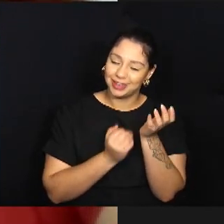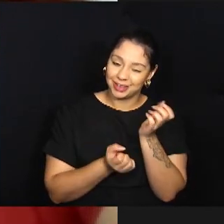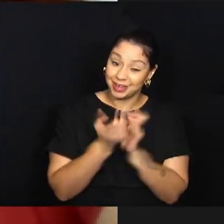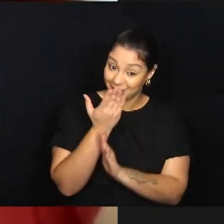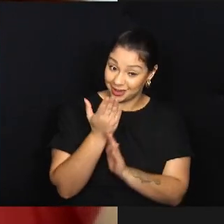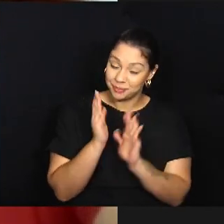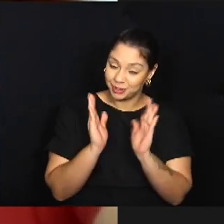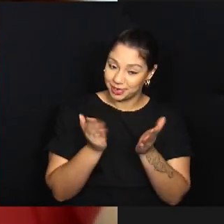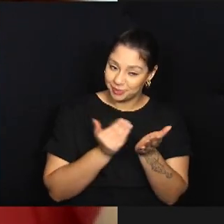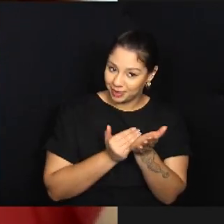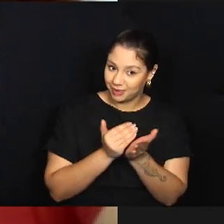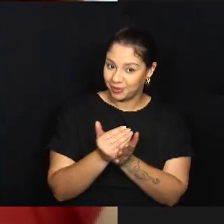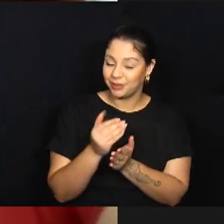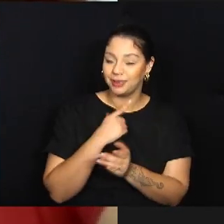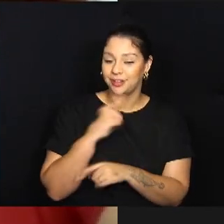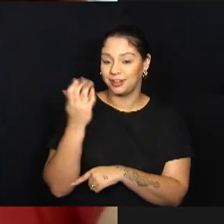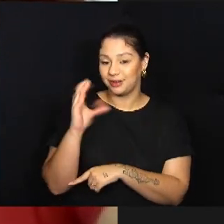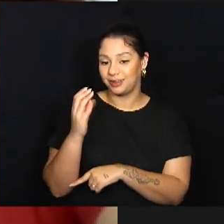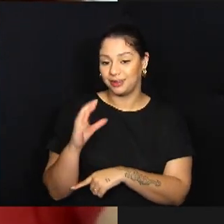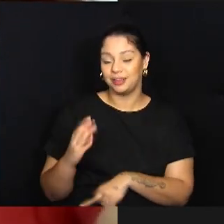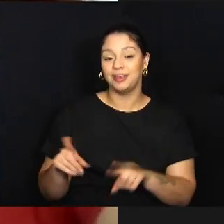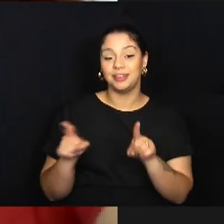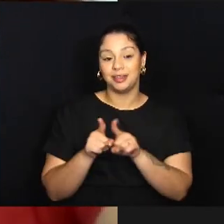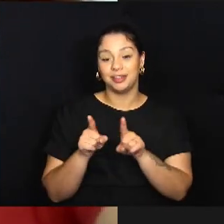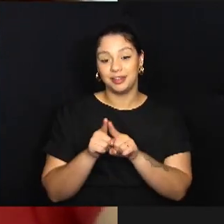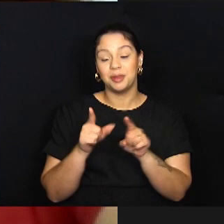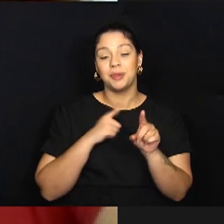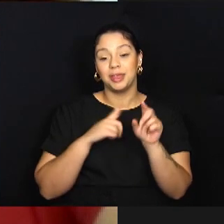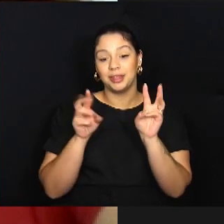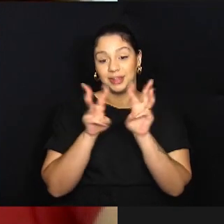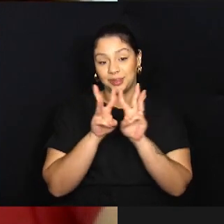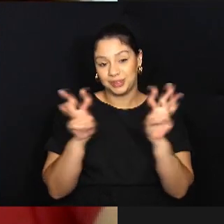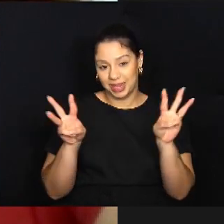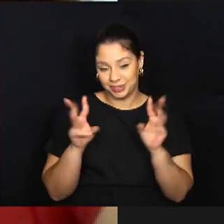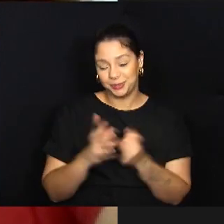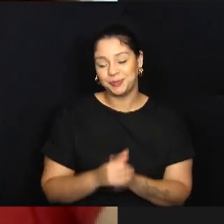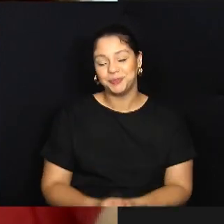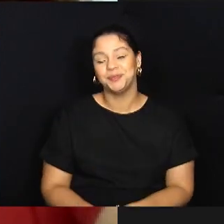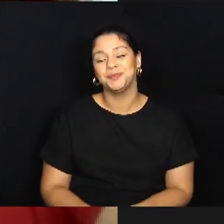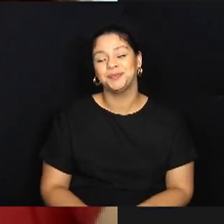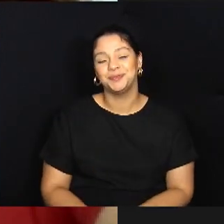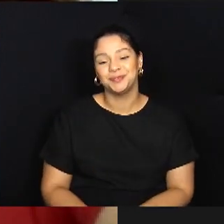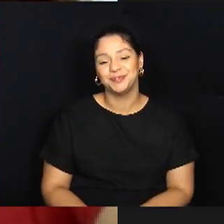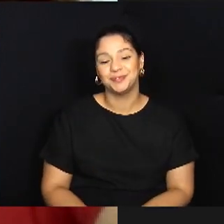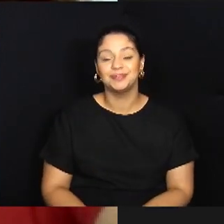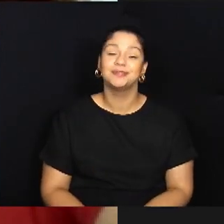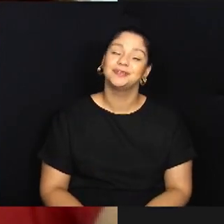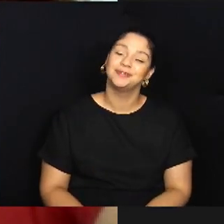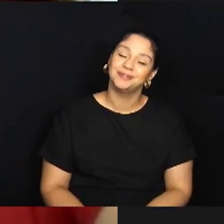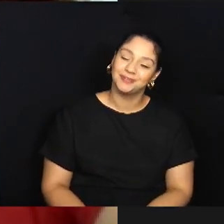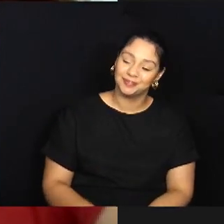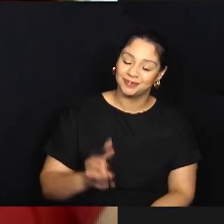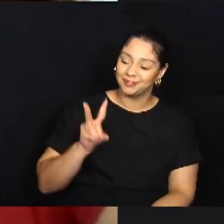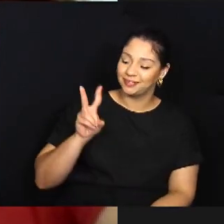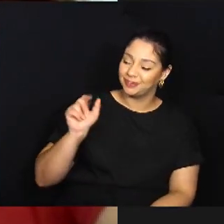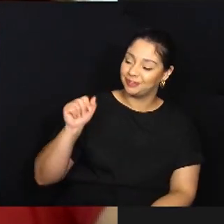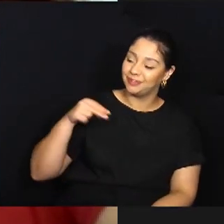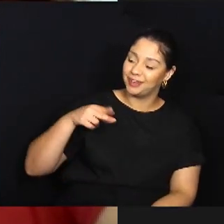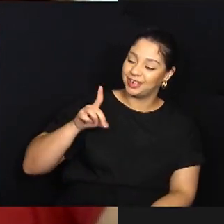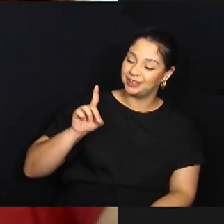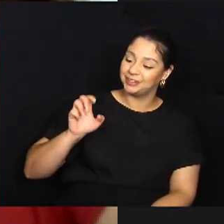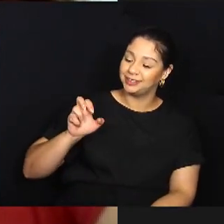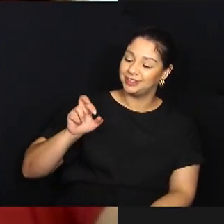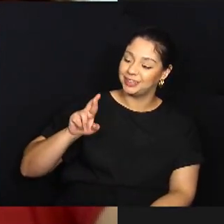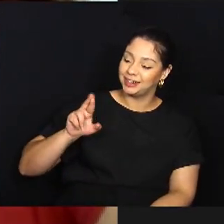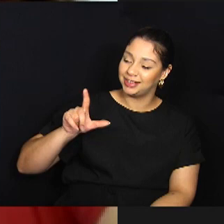com material. E tem o site dajanela.com.br. Vanderlei e Glória,